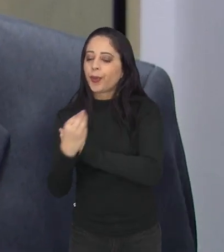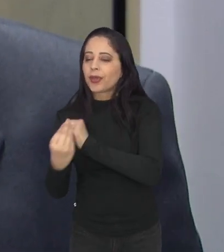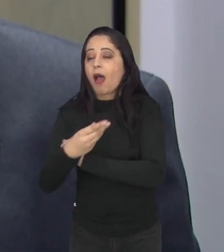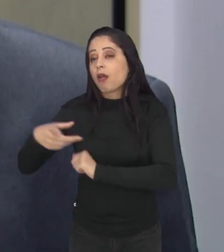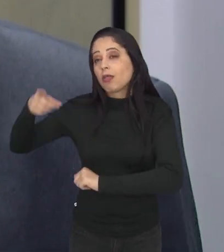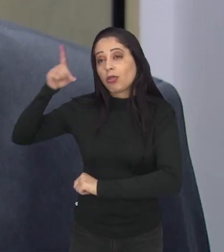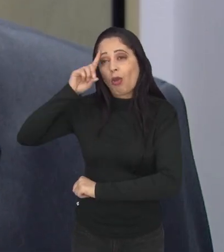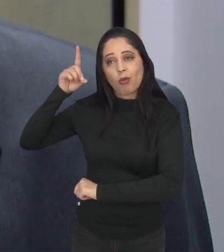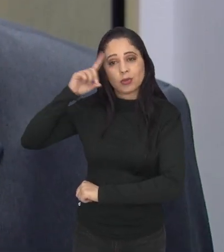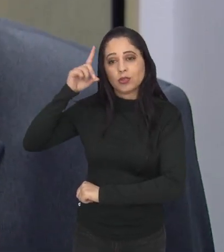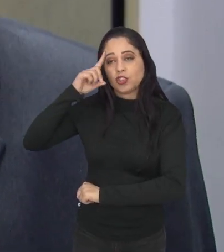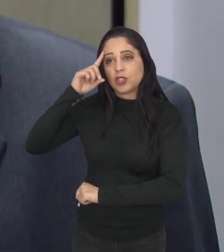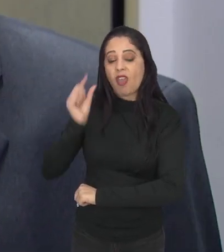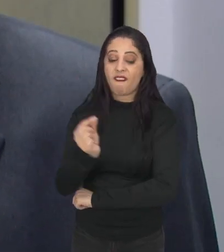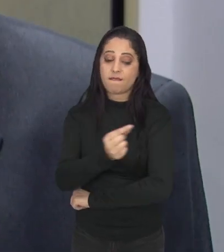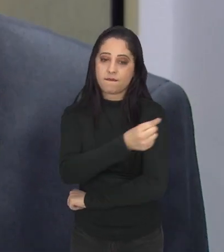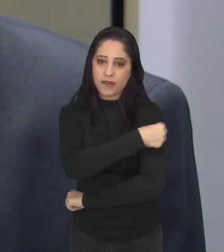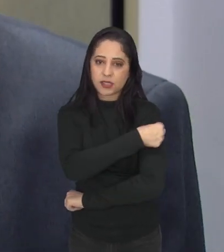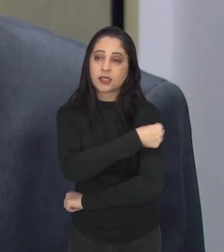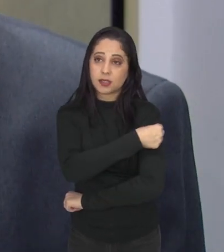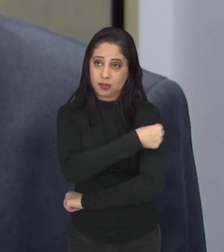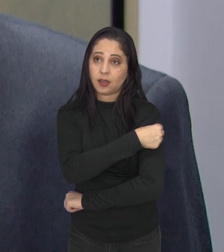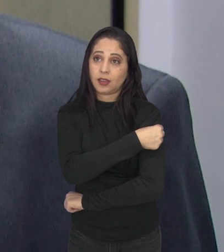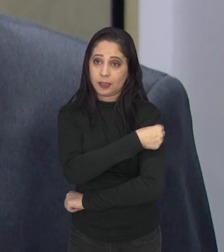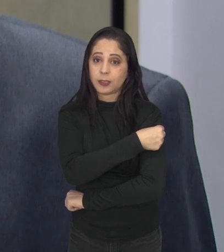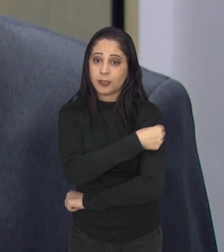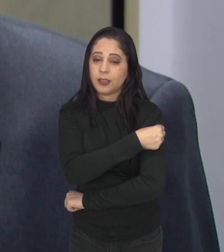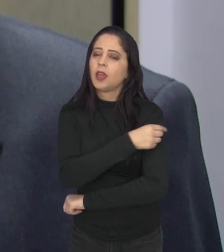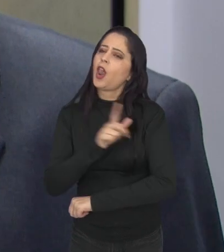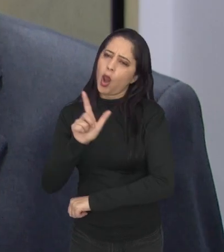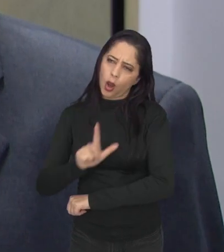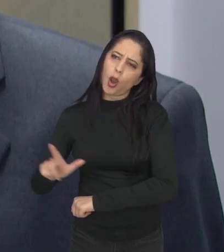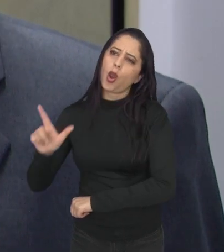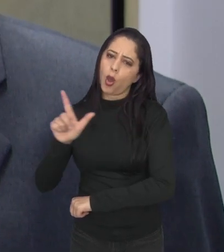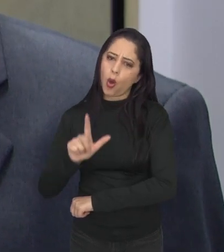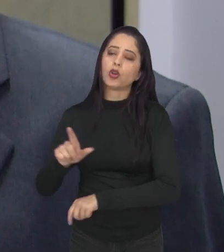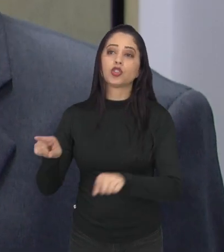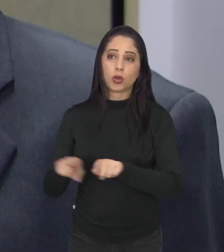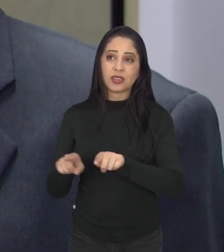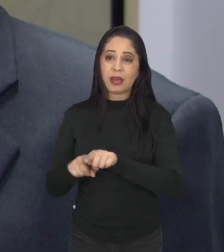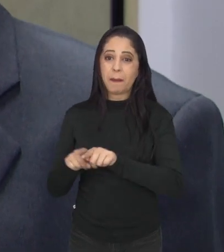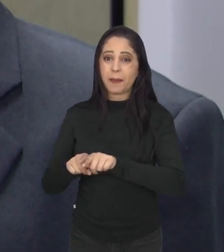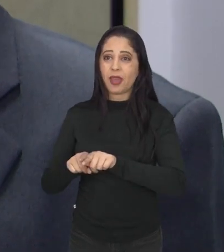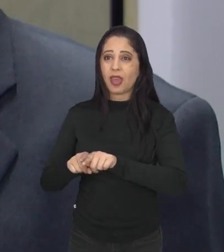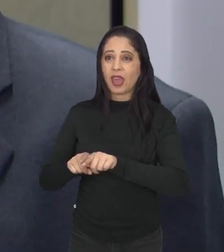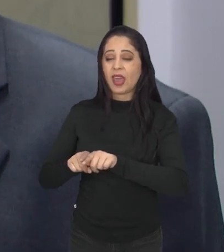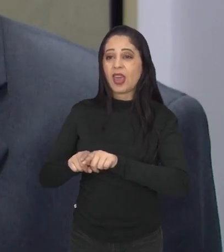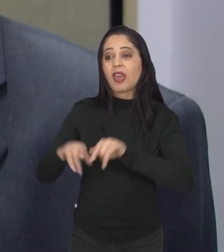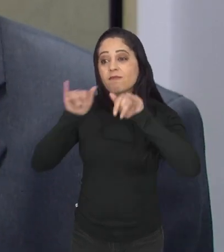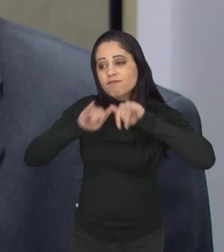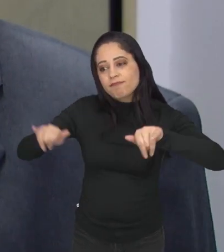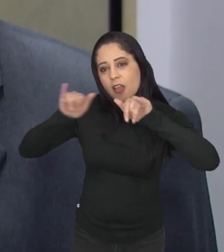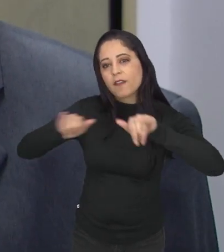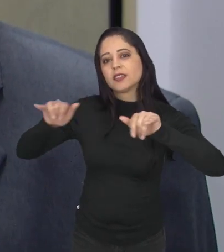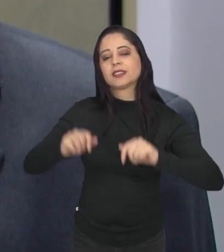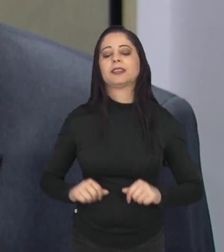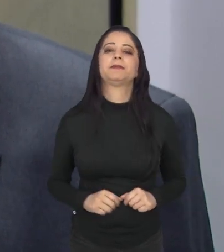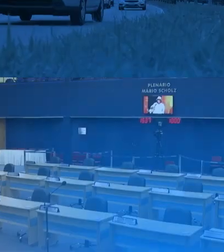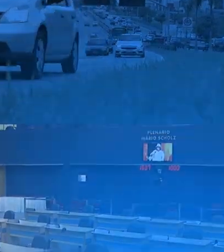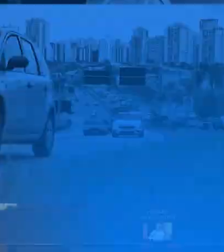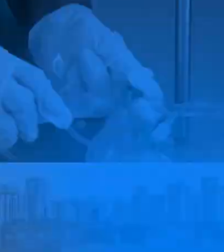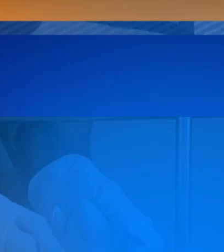de cuidado no dia a dia tomava vacina e é logicamente é levar mais pessoas também essa